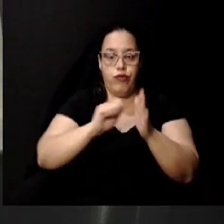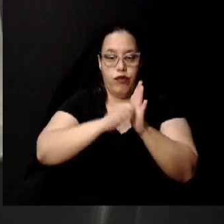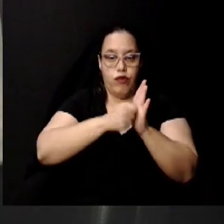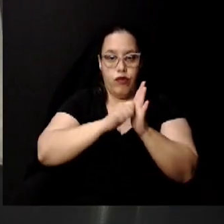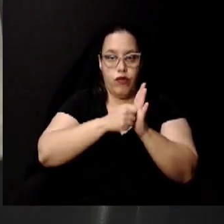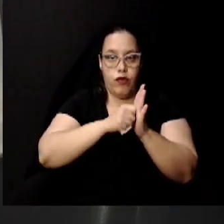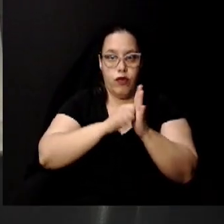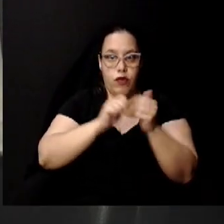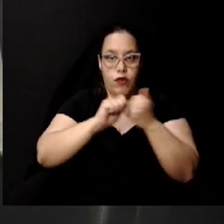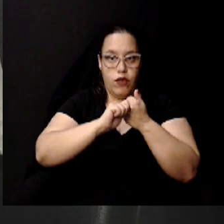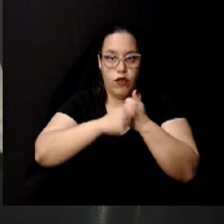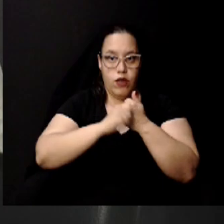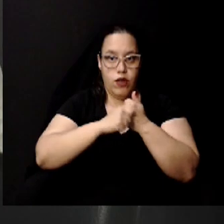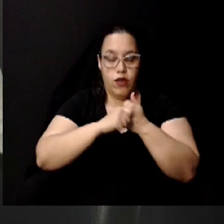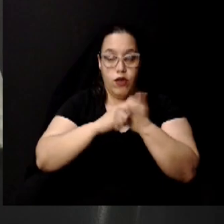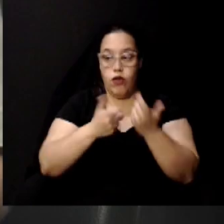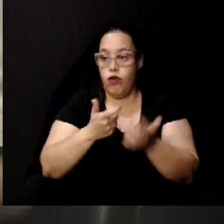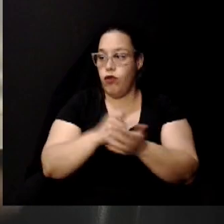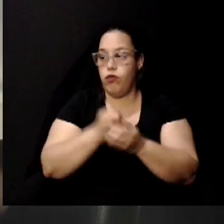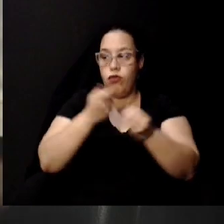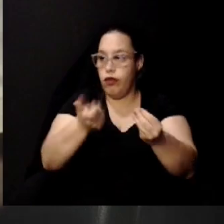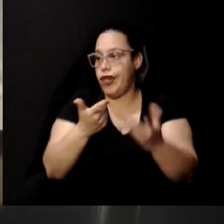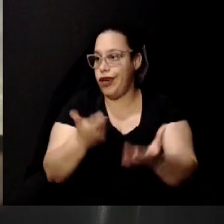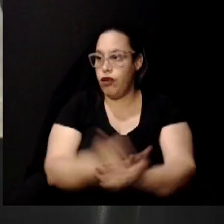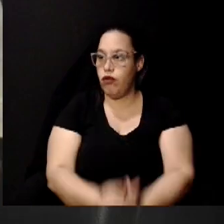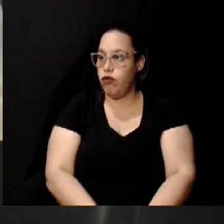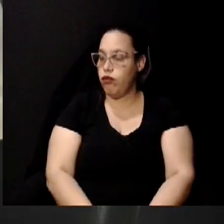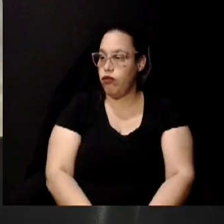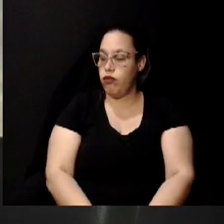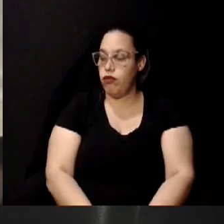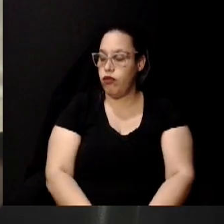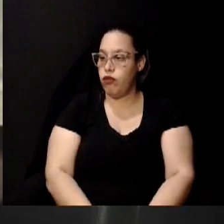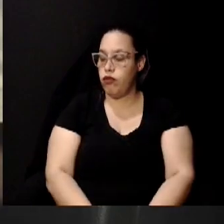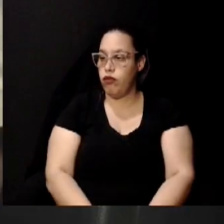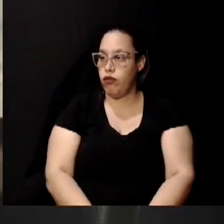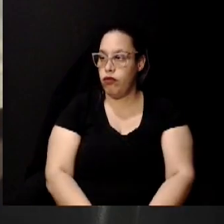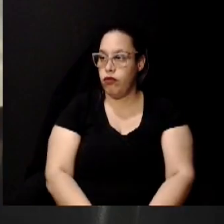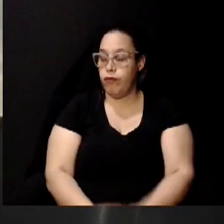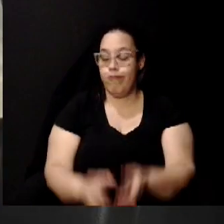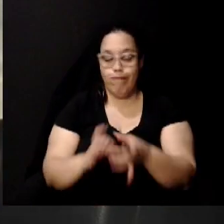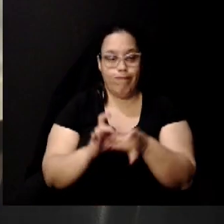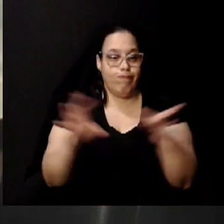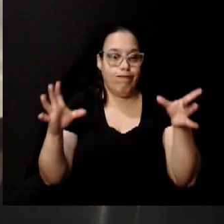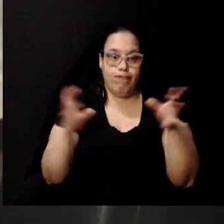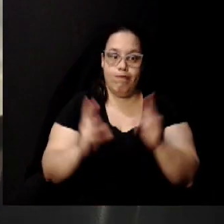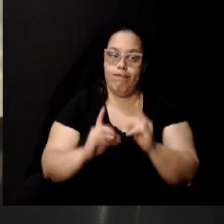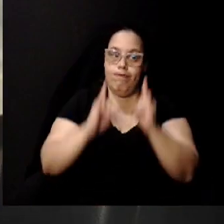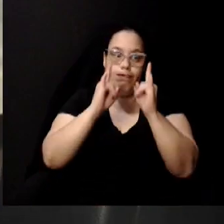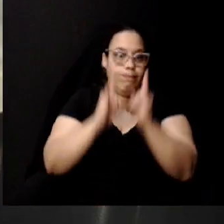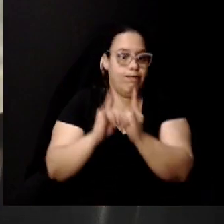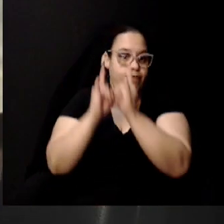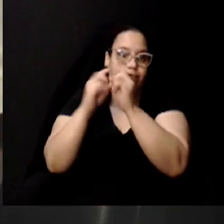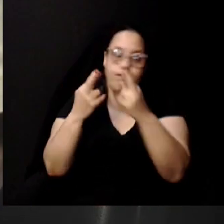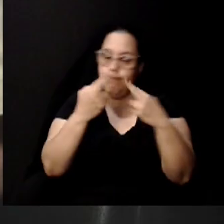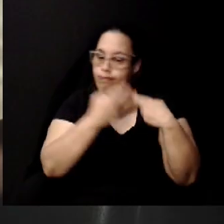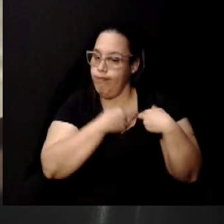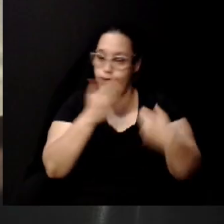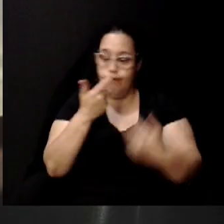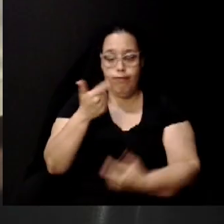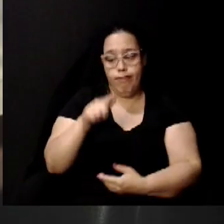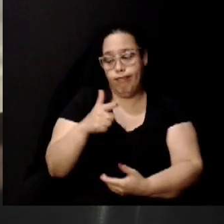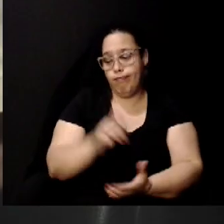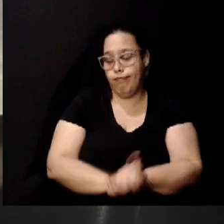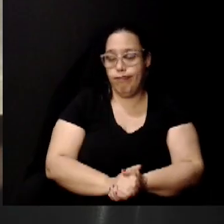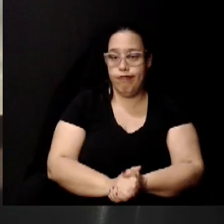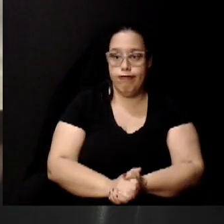perturbação na vida das pessoas, né? Então, assim, são liberações de empreendimentos sem a mínima responsabilidade, né?